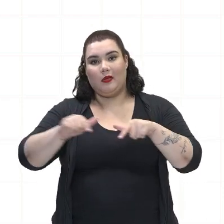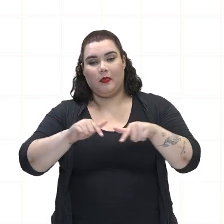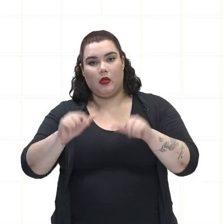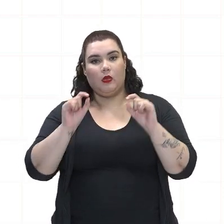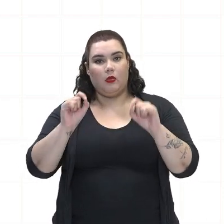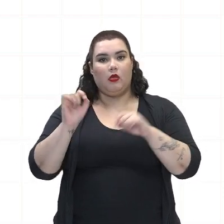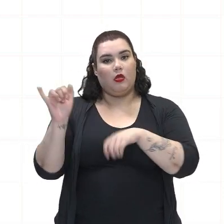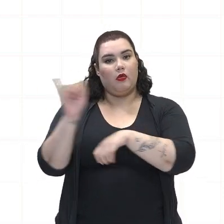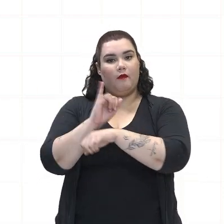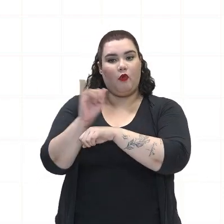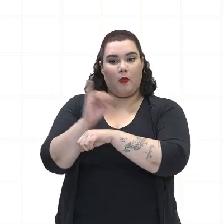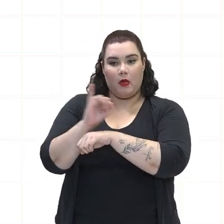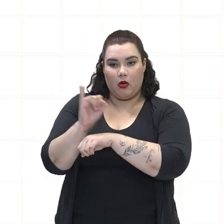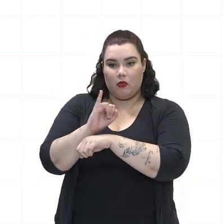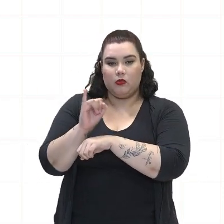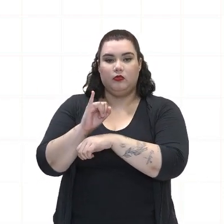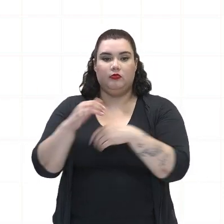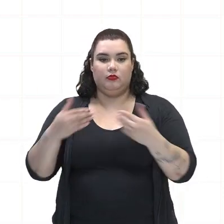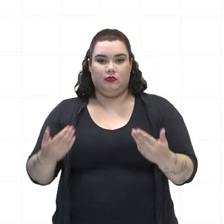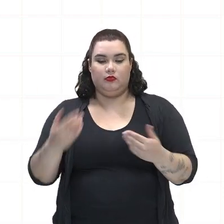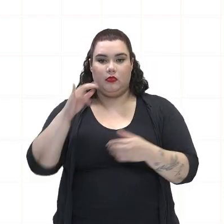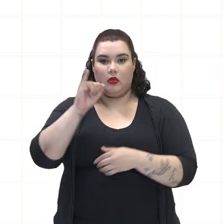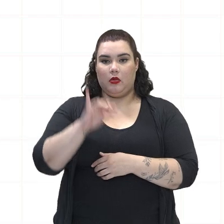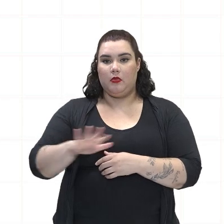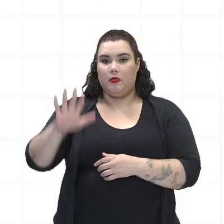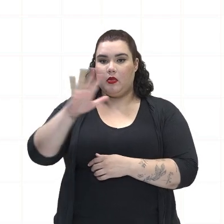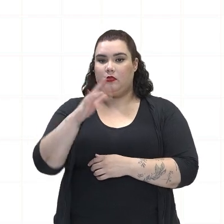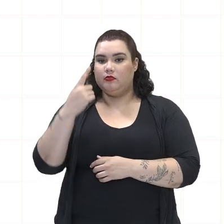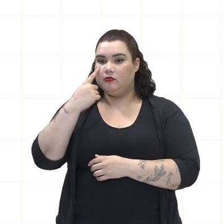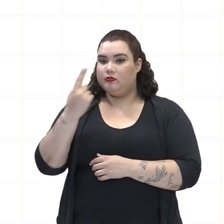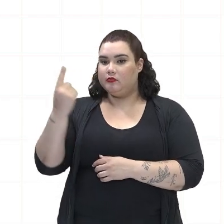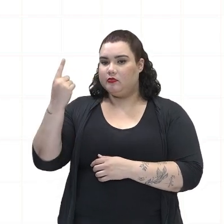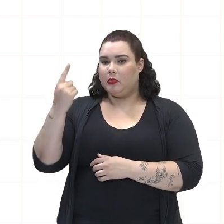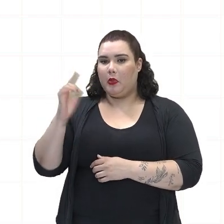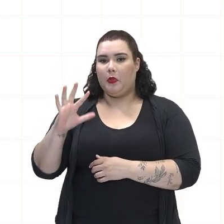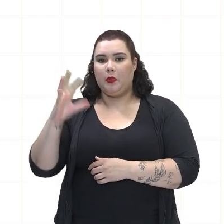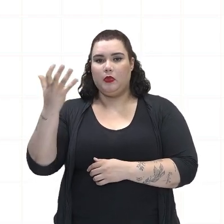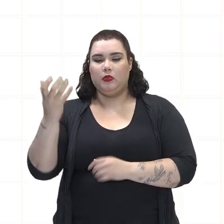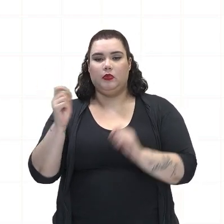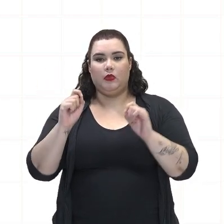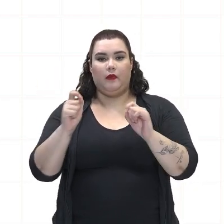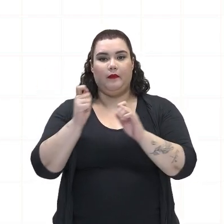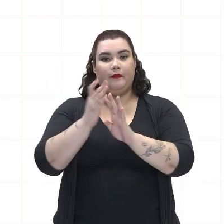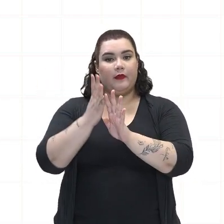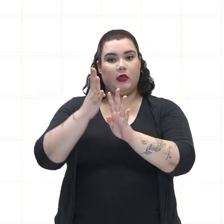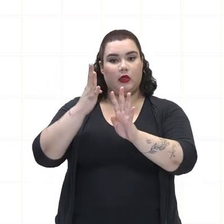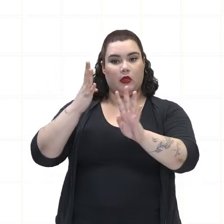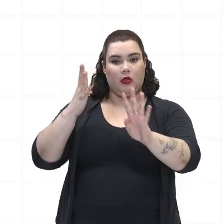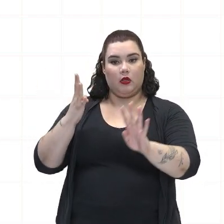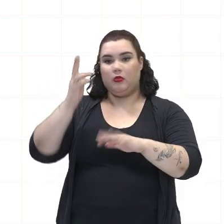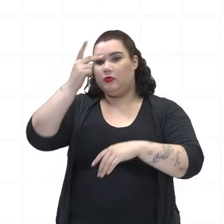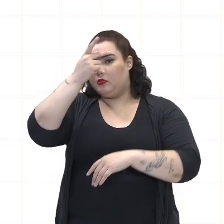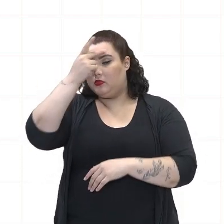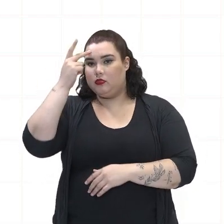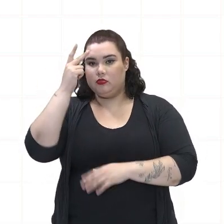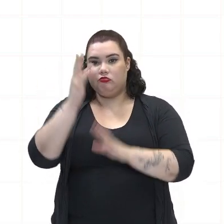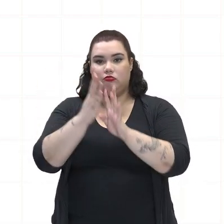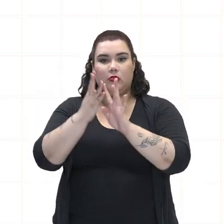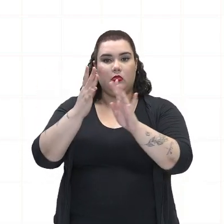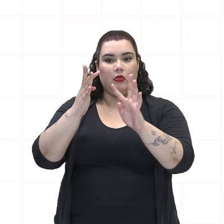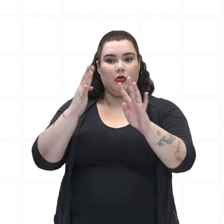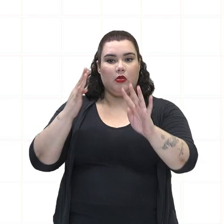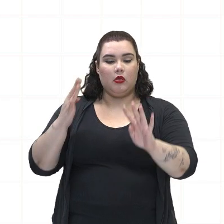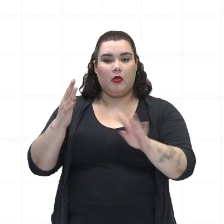trabalho informal, né? Olha aí essa imagem na tela. Sabe o que está acontecendo aí? Essa é uma fila, né, de pessoas